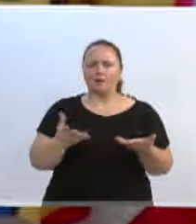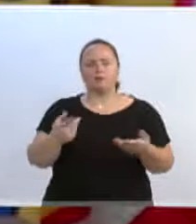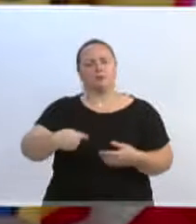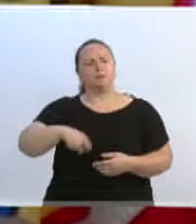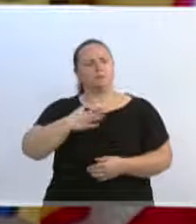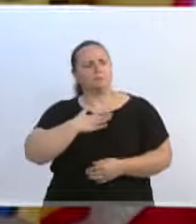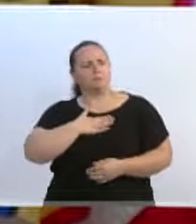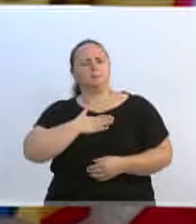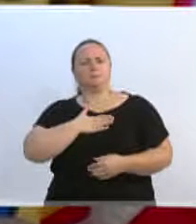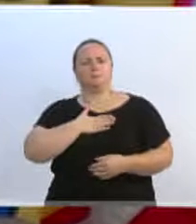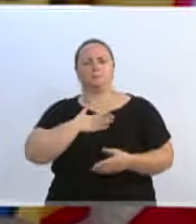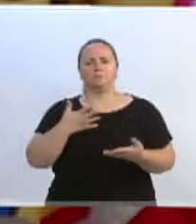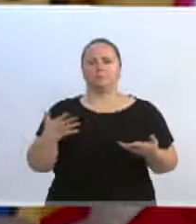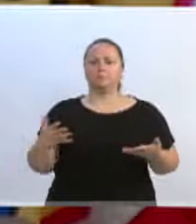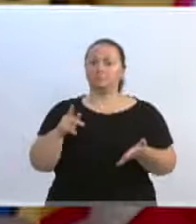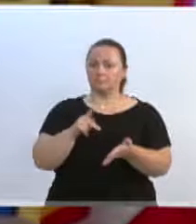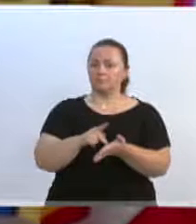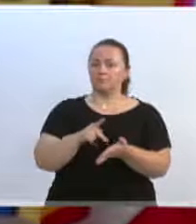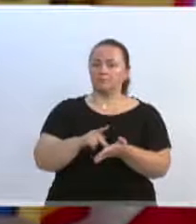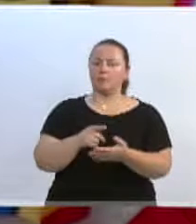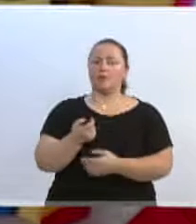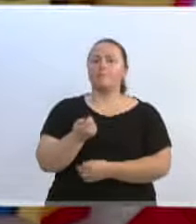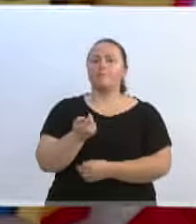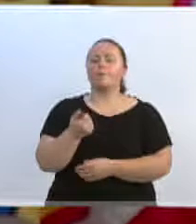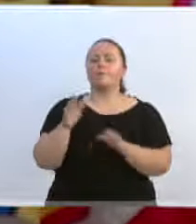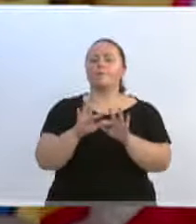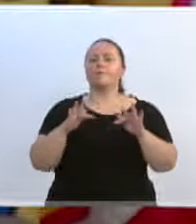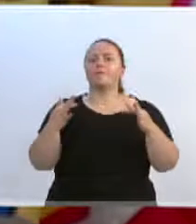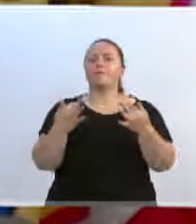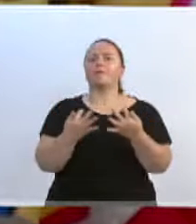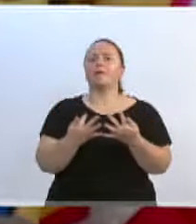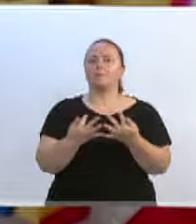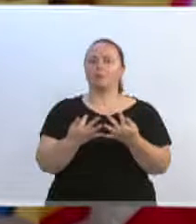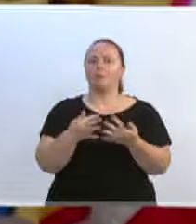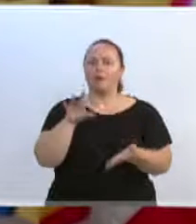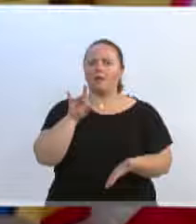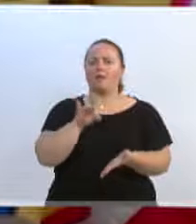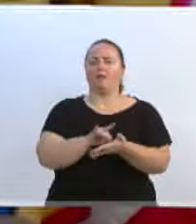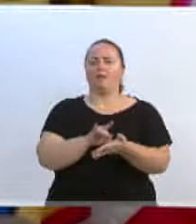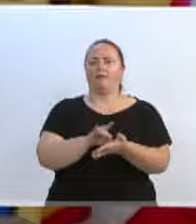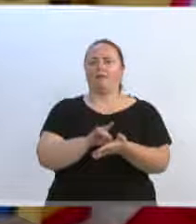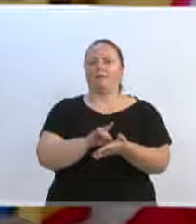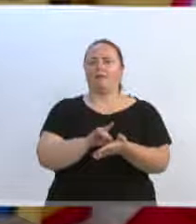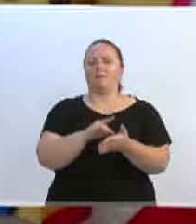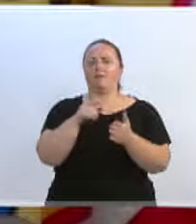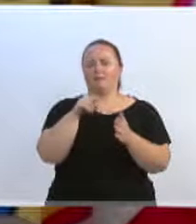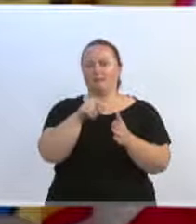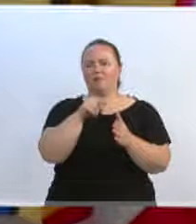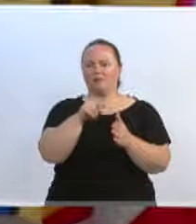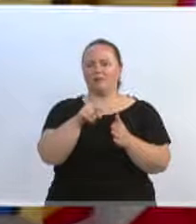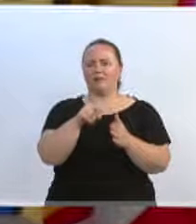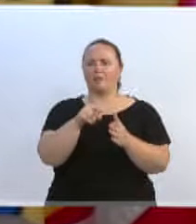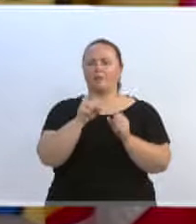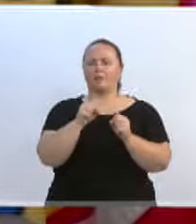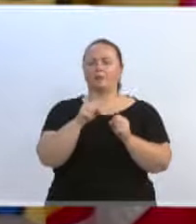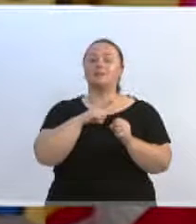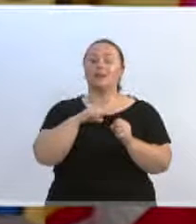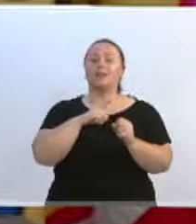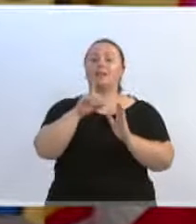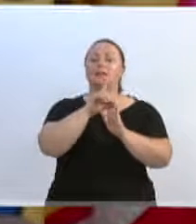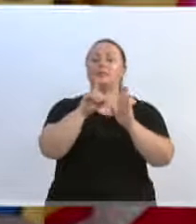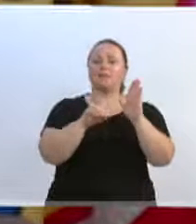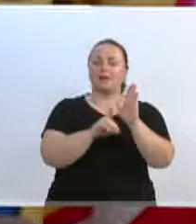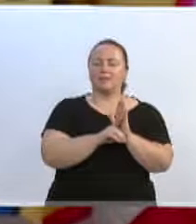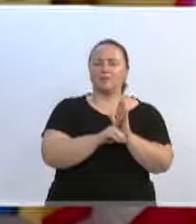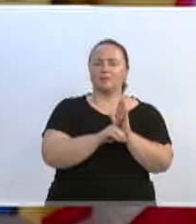surpresa, ou nem tanto, nós temos muito poucas famílias inscritas, né, nesse programa que é a tarifa social, que está previsto no decreto